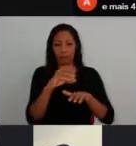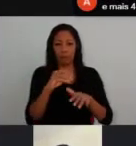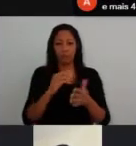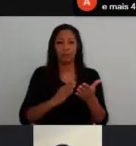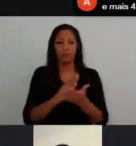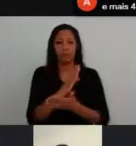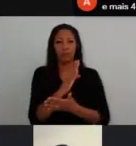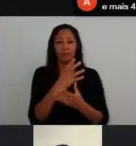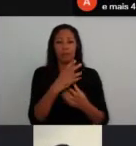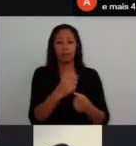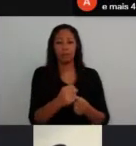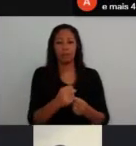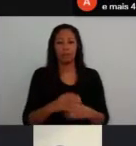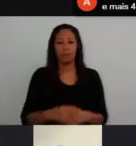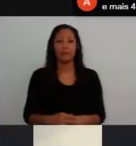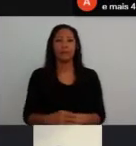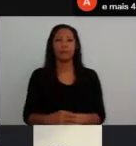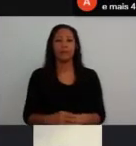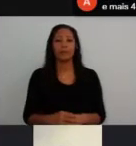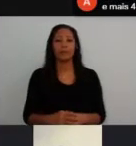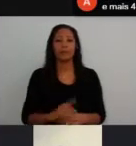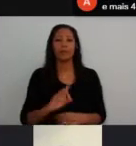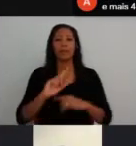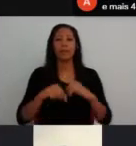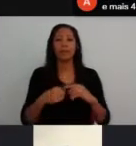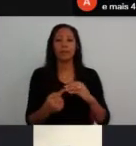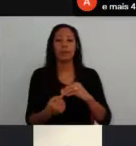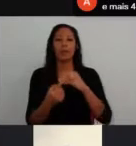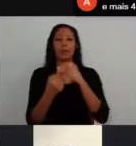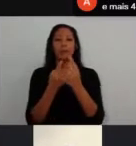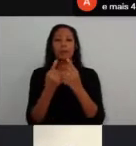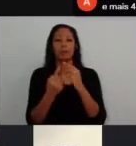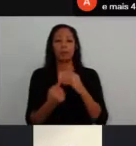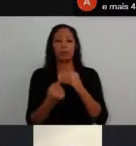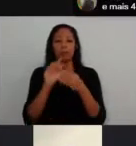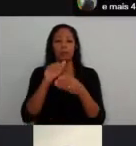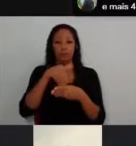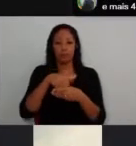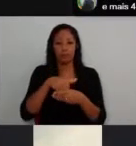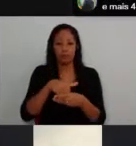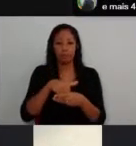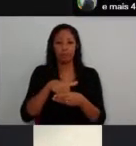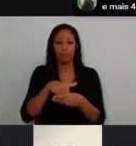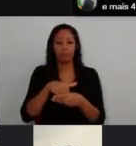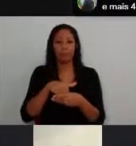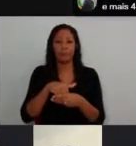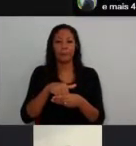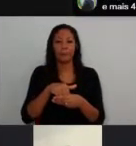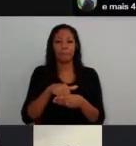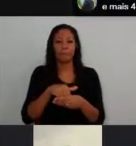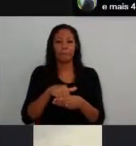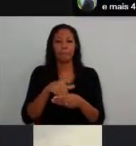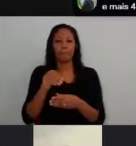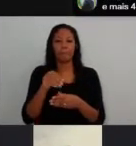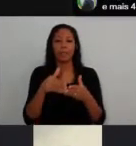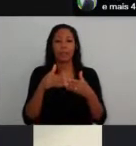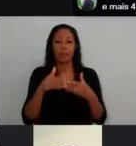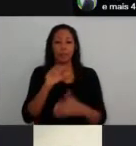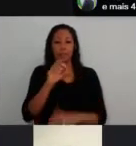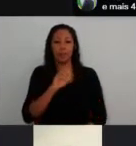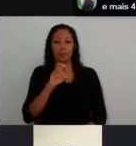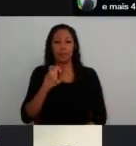presentes. Continuando, foi colocado em única discussão e única votação o requerimento legislativo número